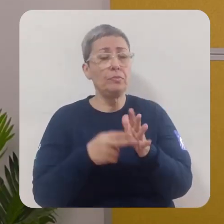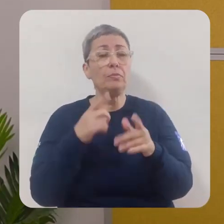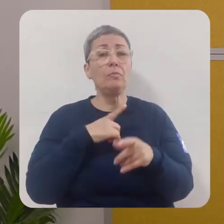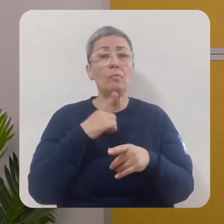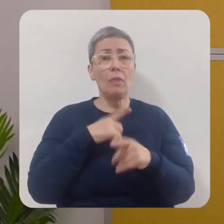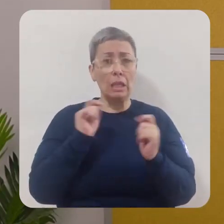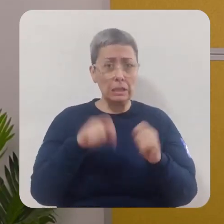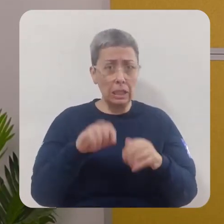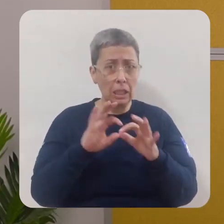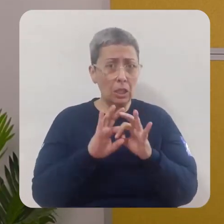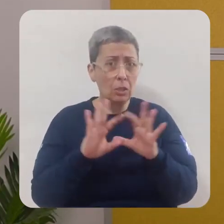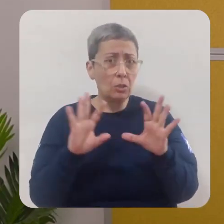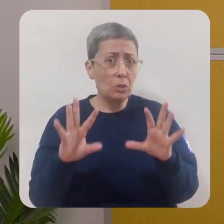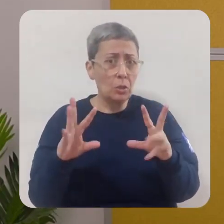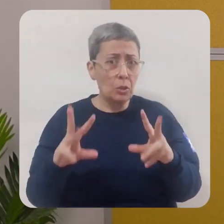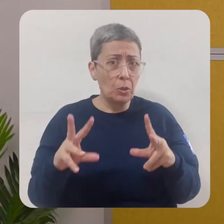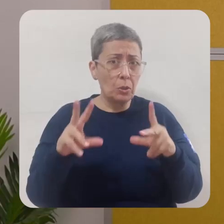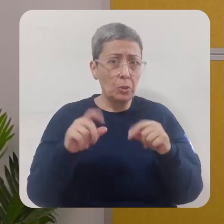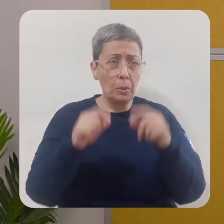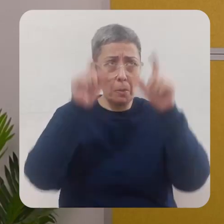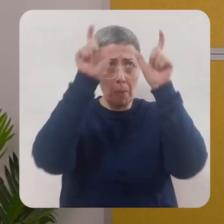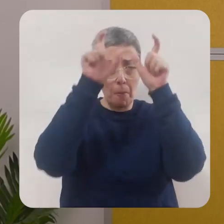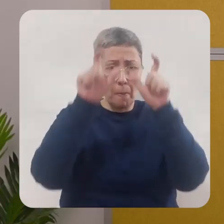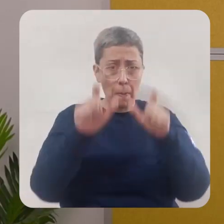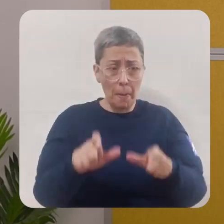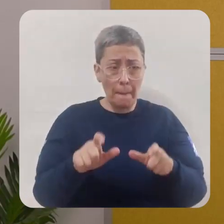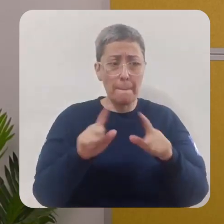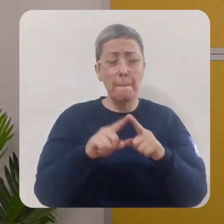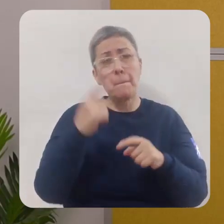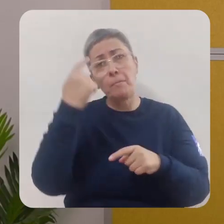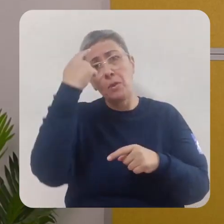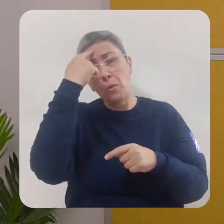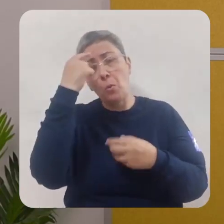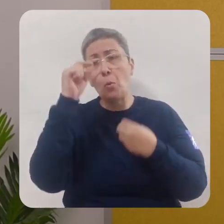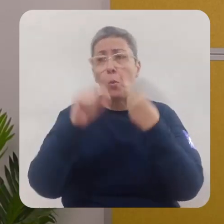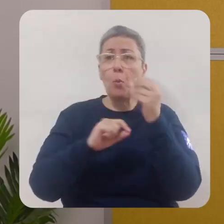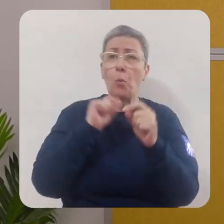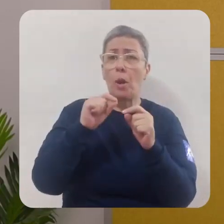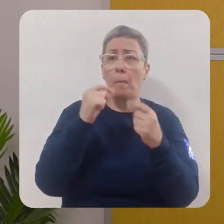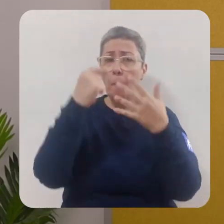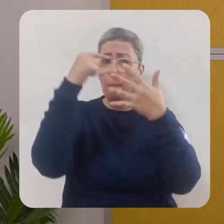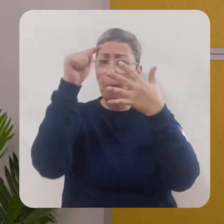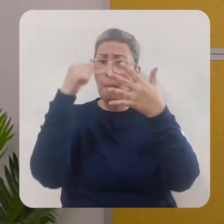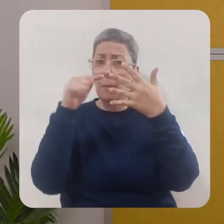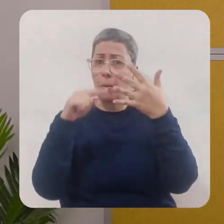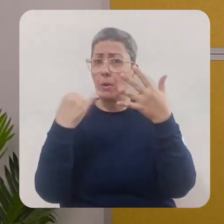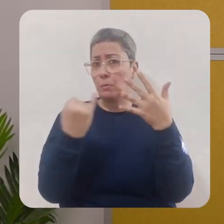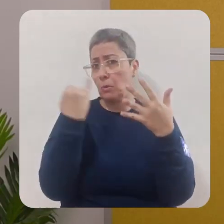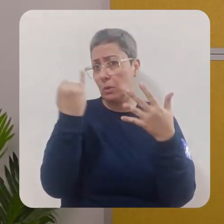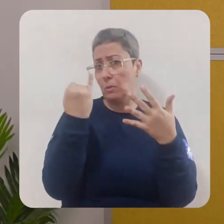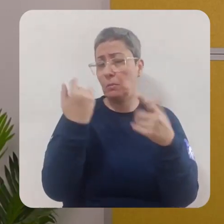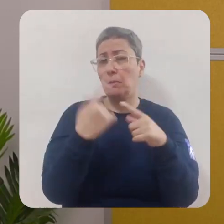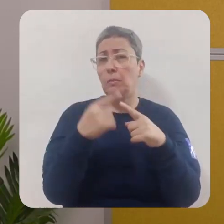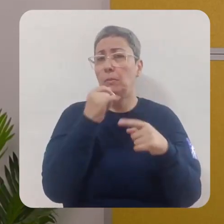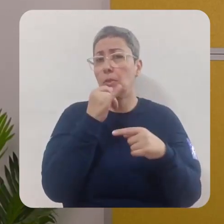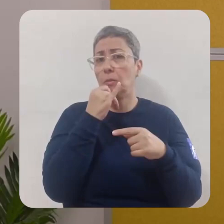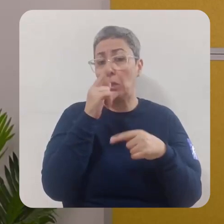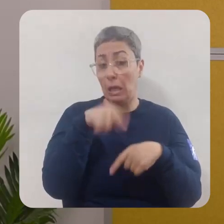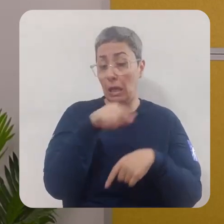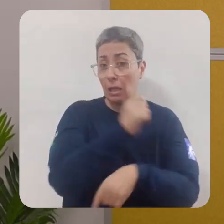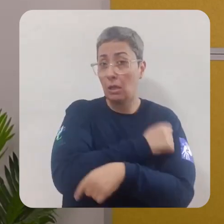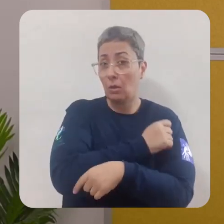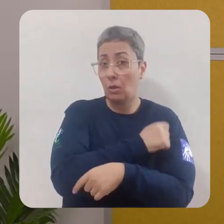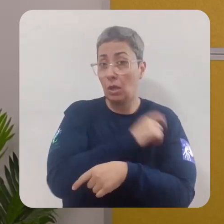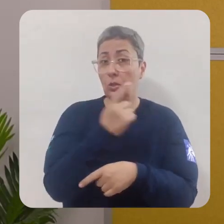seja, ela está disposta para todos. Eu vou pensar em alguns elementos importantes, como